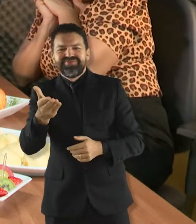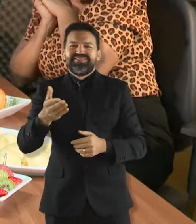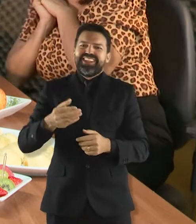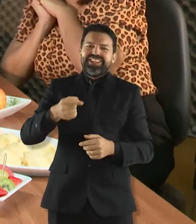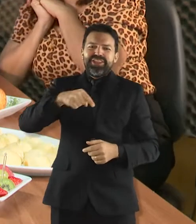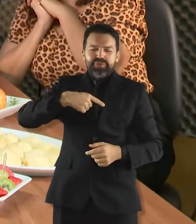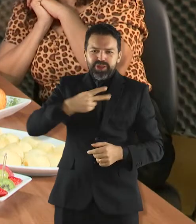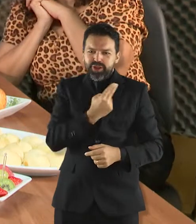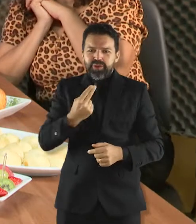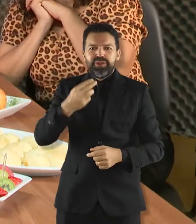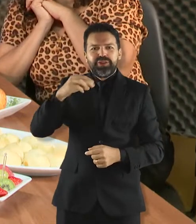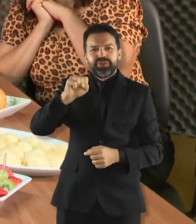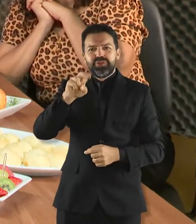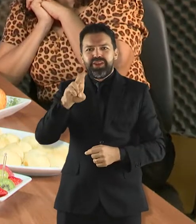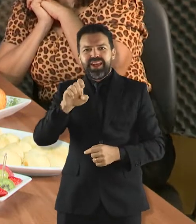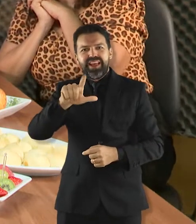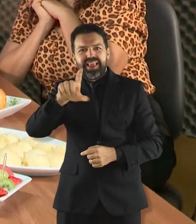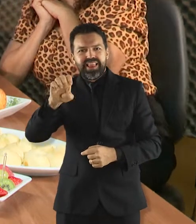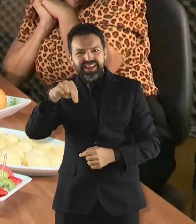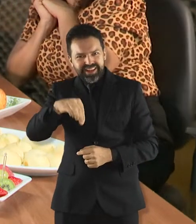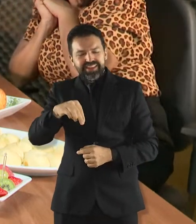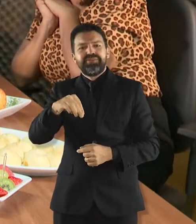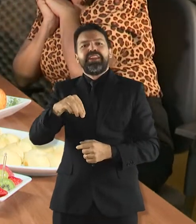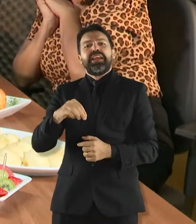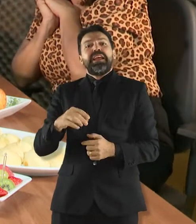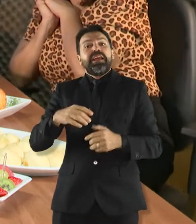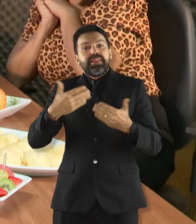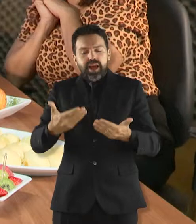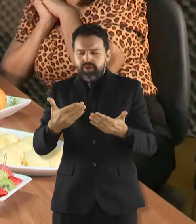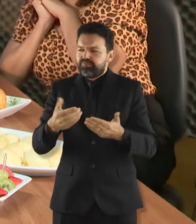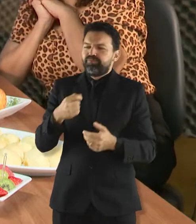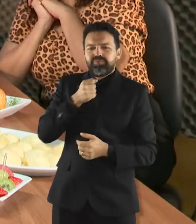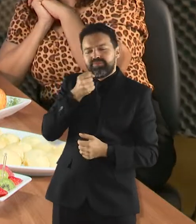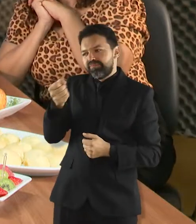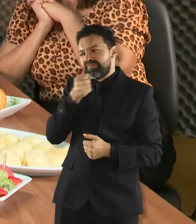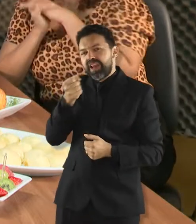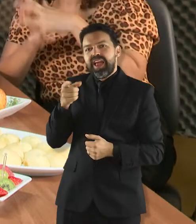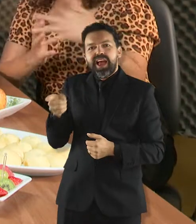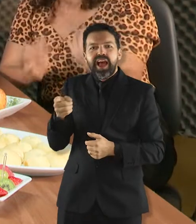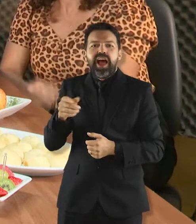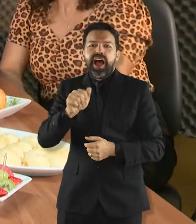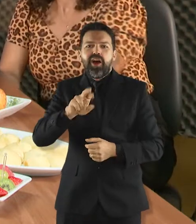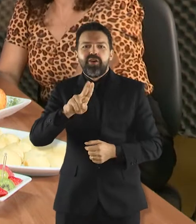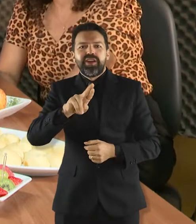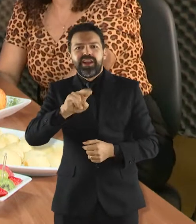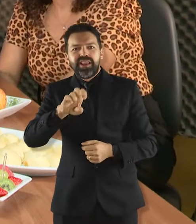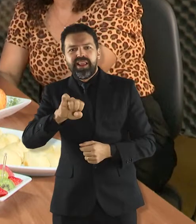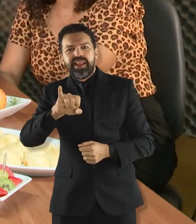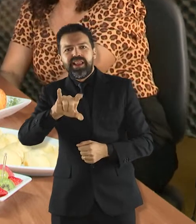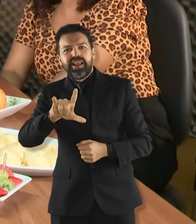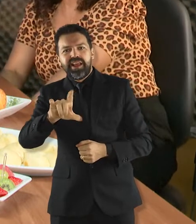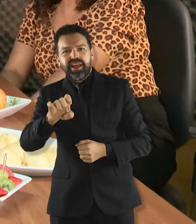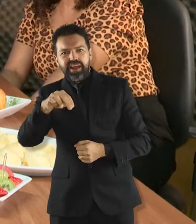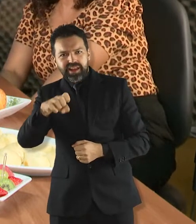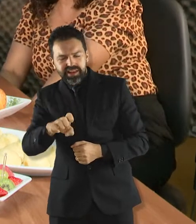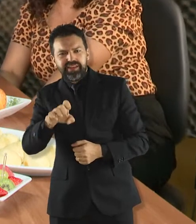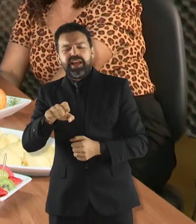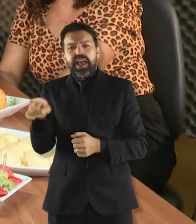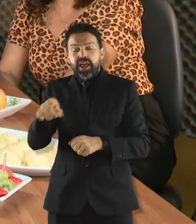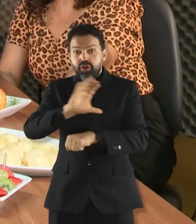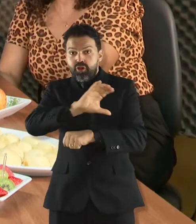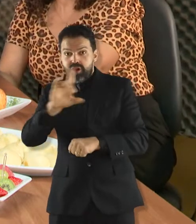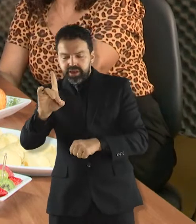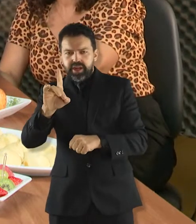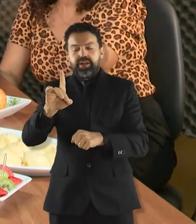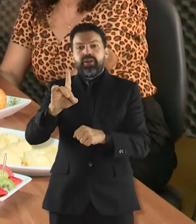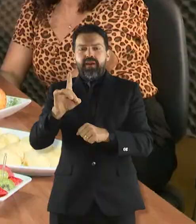vamos conversar aqui, explorar um pouquinho da vida aqui da minha amiga Aurilene Moura Mesquita. Ela que trabalha na Coordenadoria de